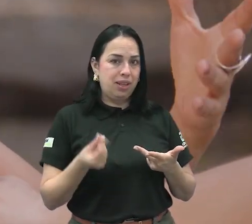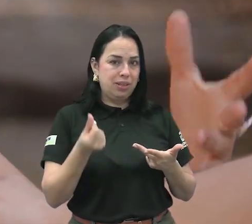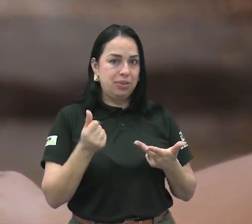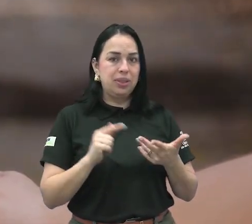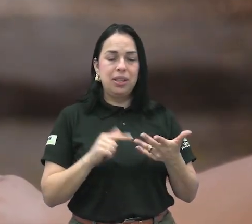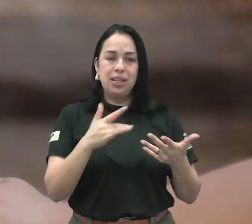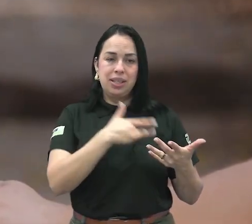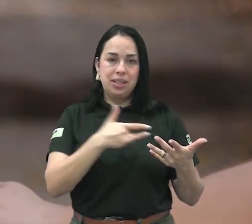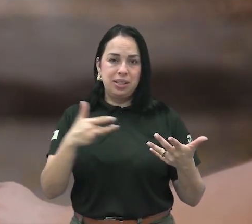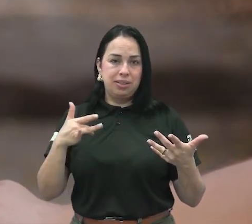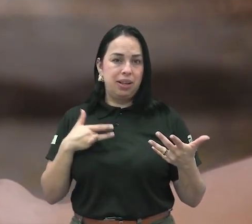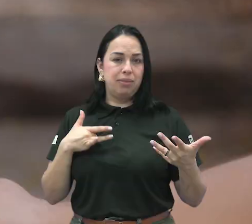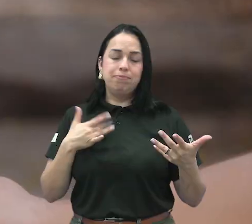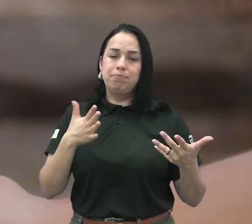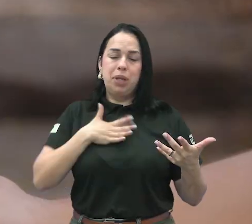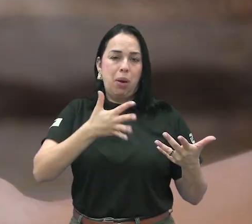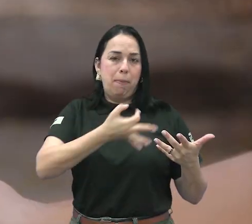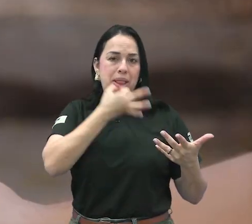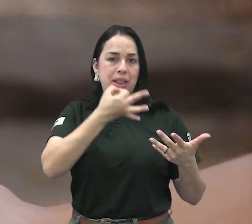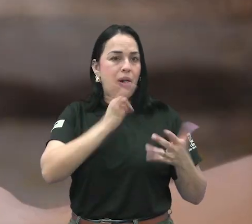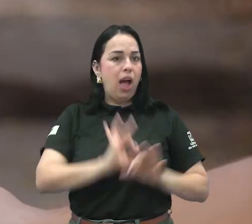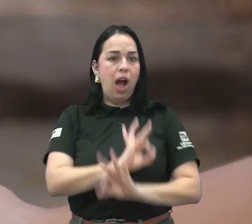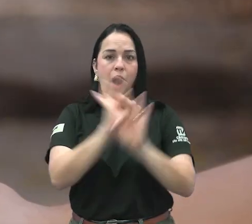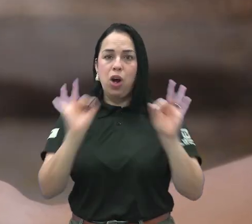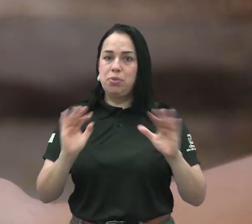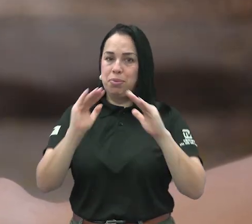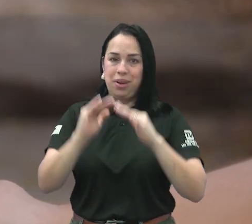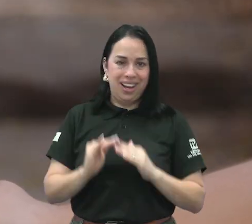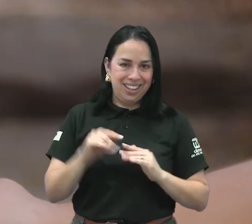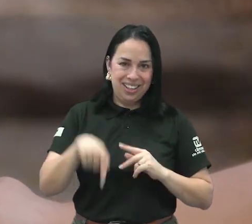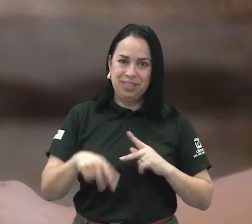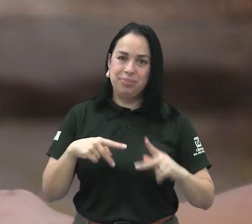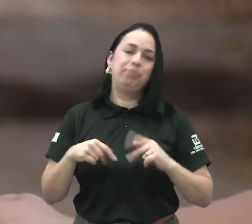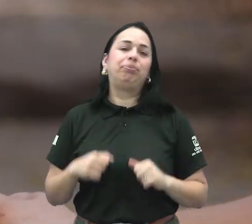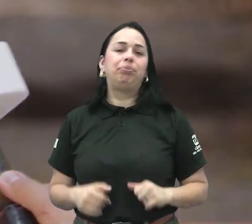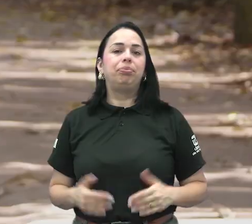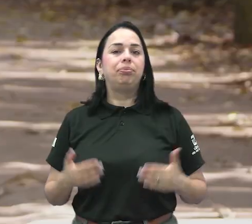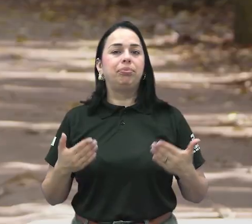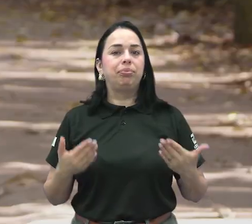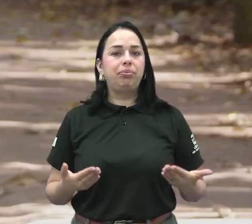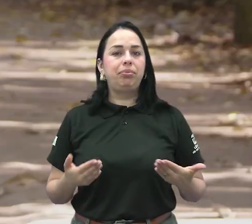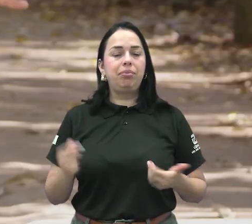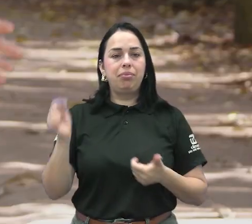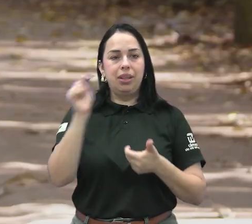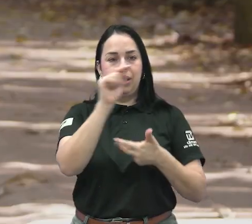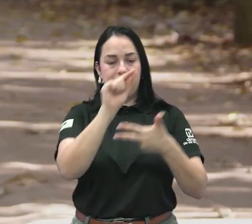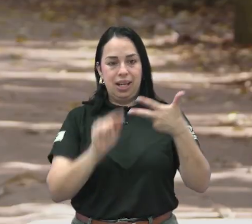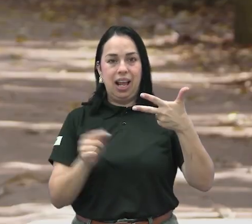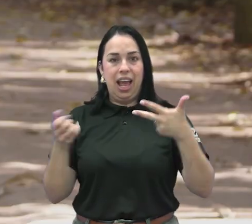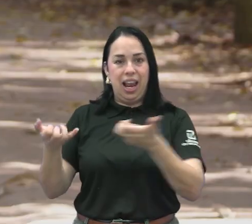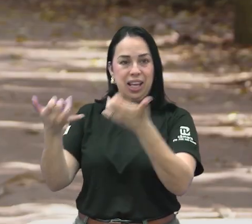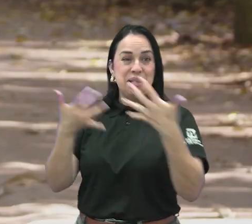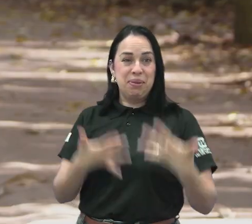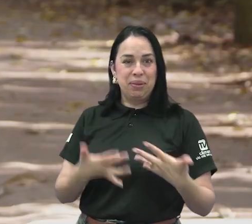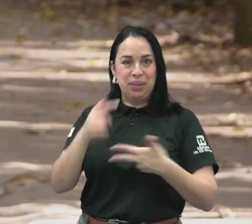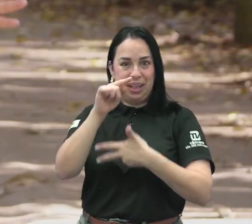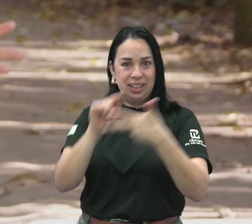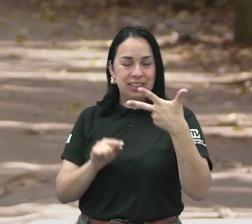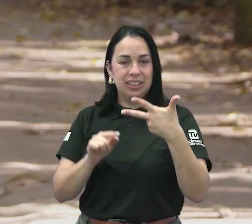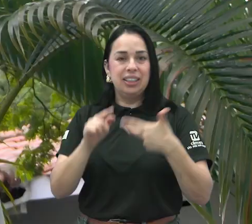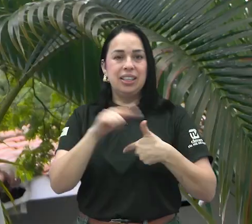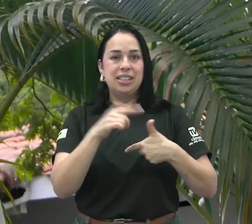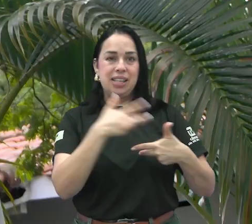de vida, da saúde. Eu acho que é muito bom viver aqui. Justamente esses 3 pontos que a